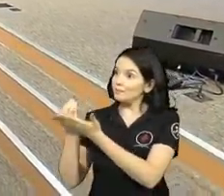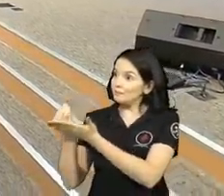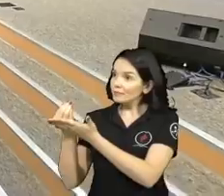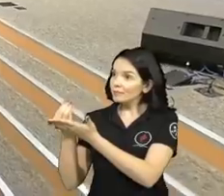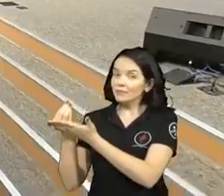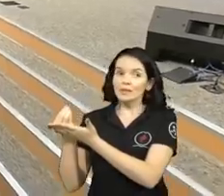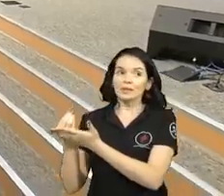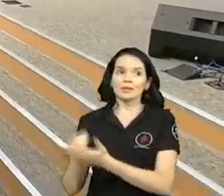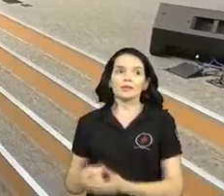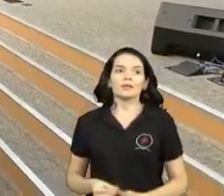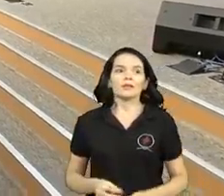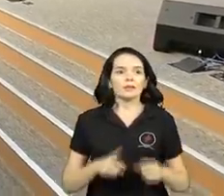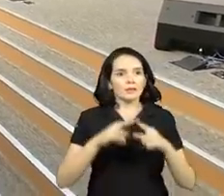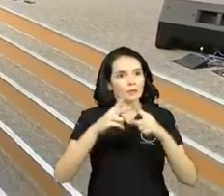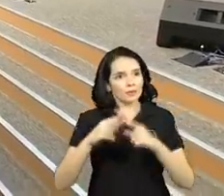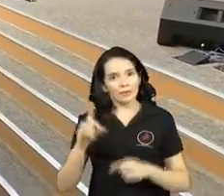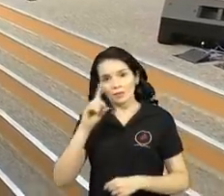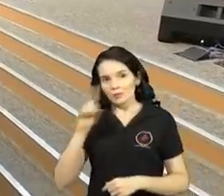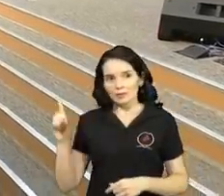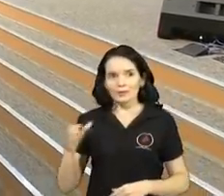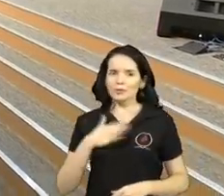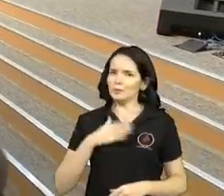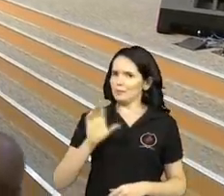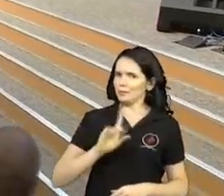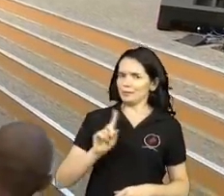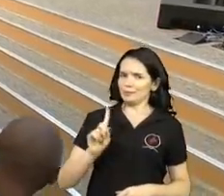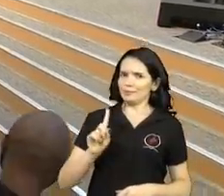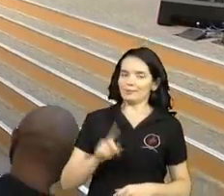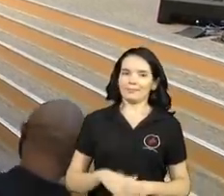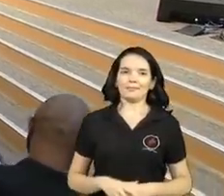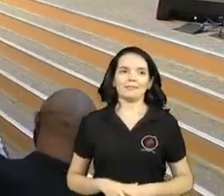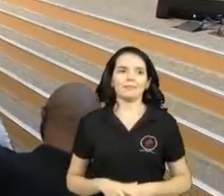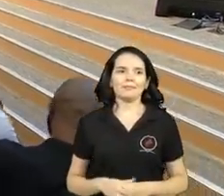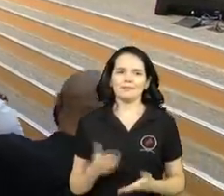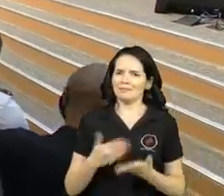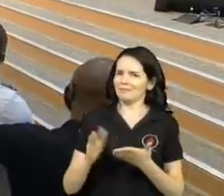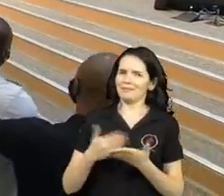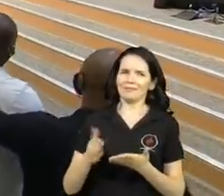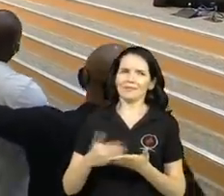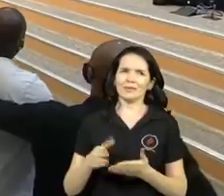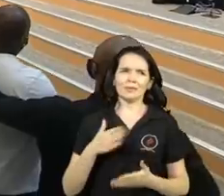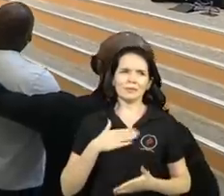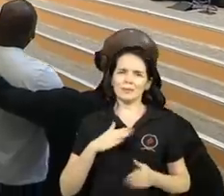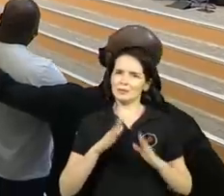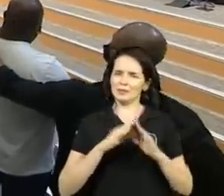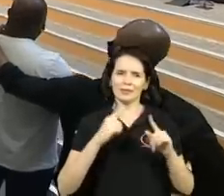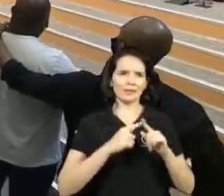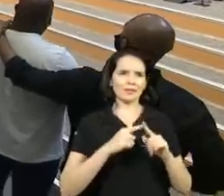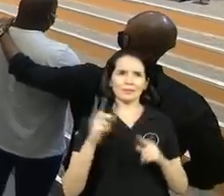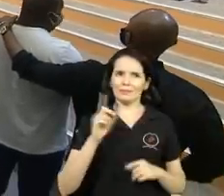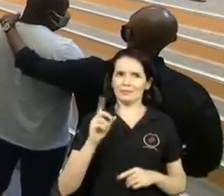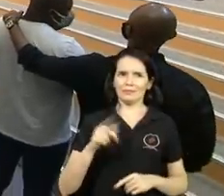conserte com Deus. Não é comigo, não. Tem nada a ver comigo. Tem nada a ver com essa igreja. É você e Deus.